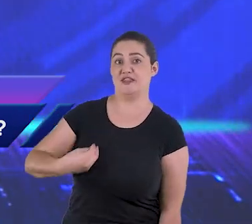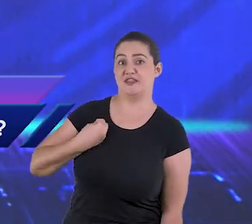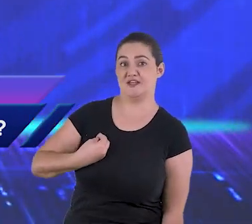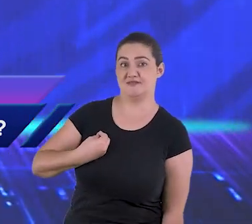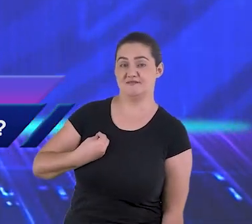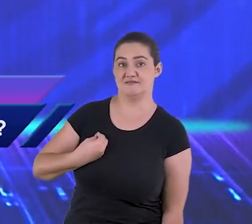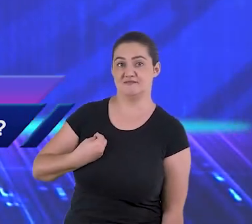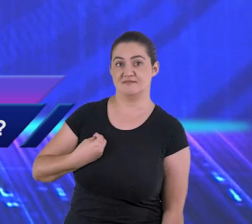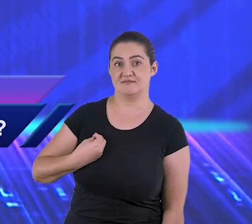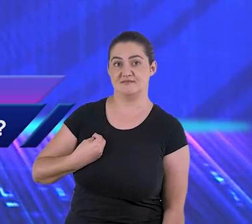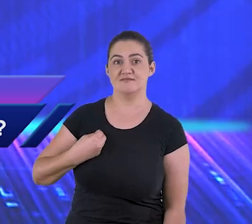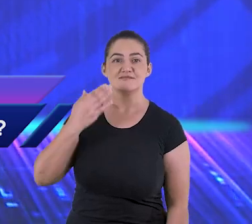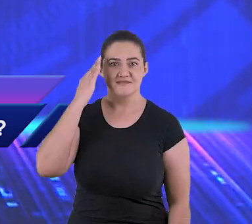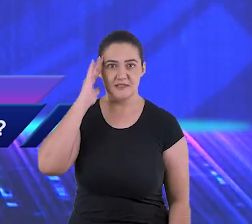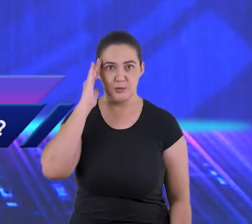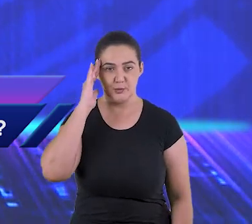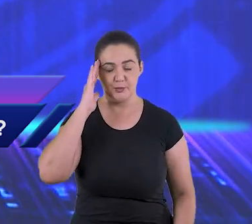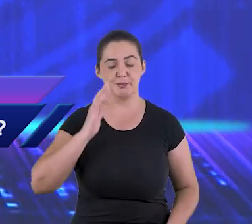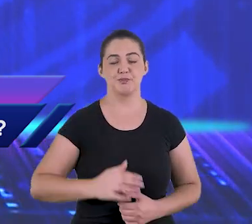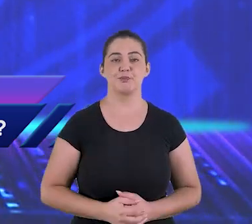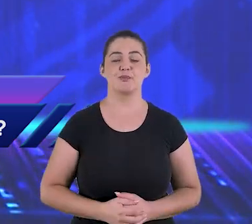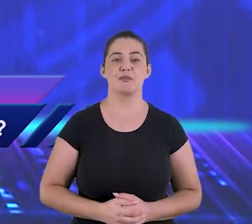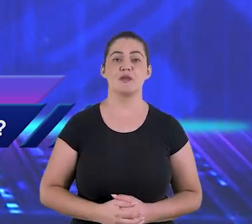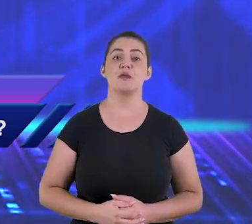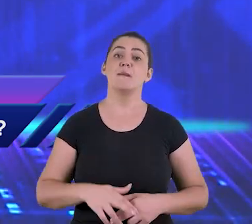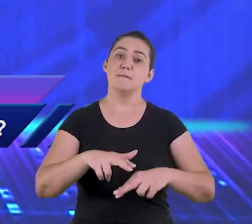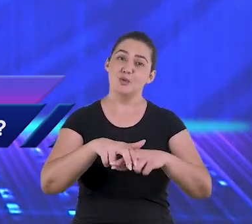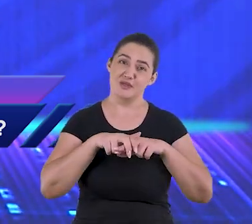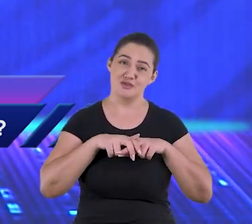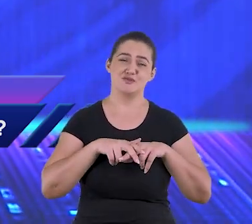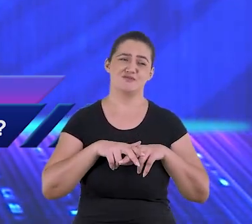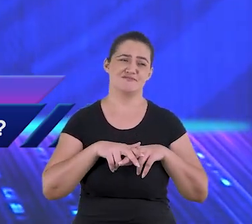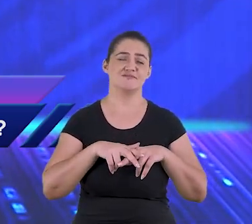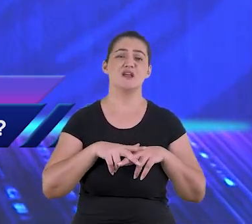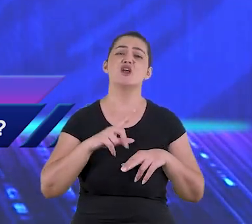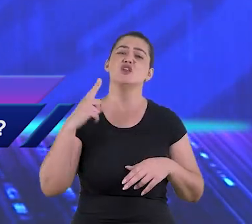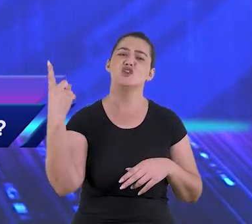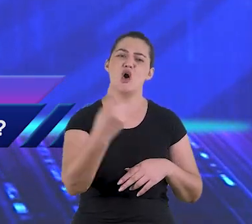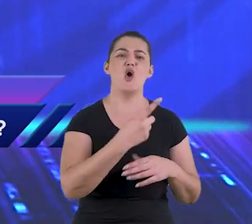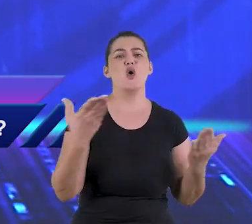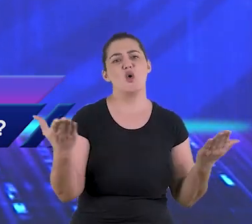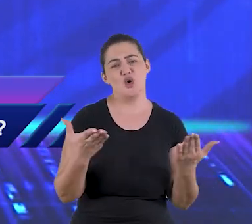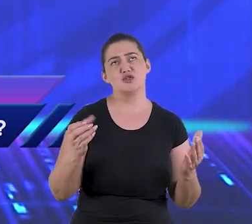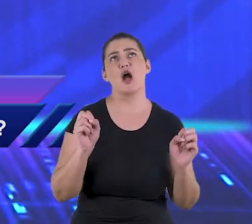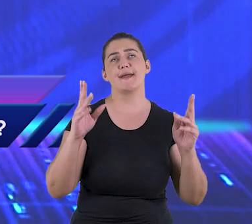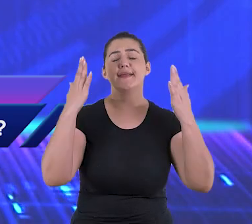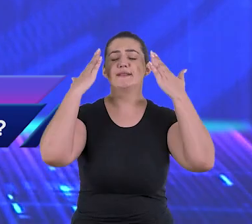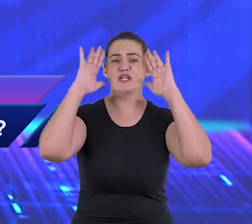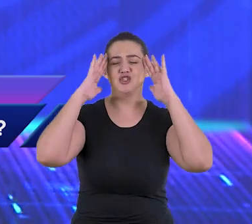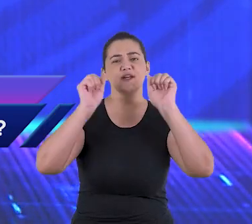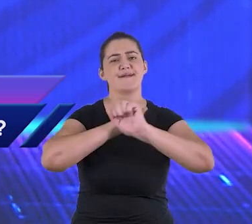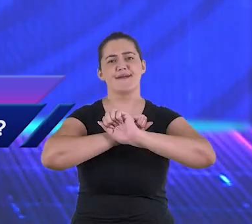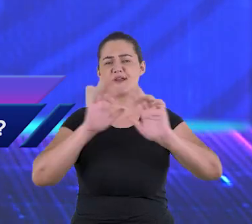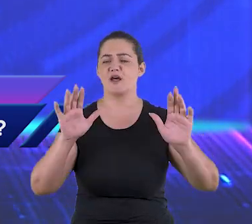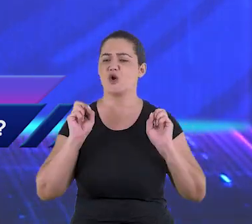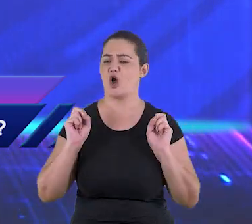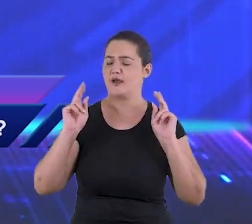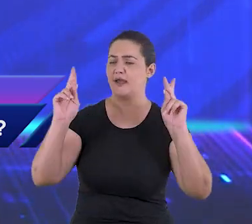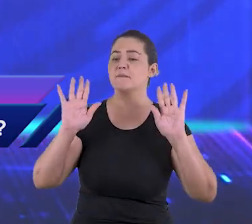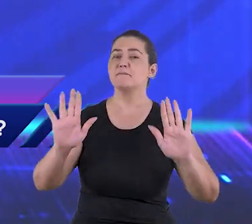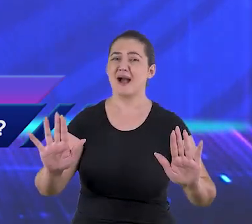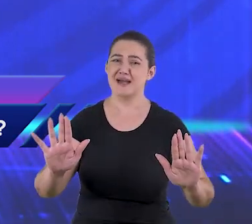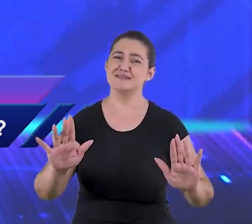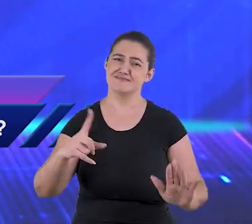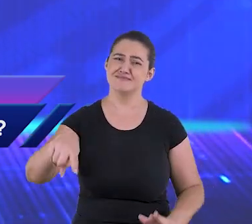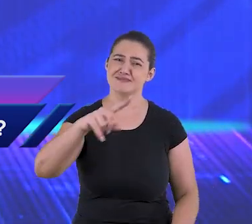e o corpo volta para a terra. Agora, a morte é uma inimiga. A